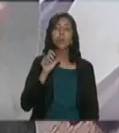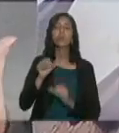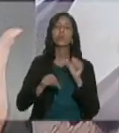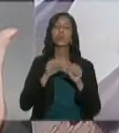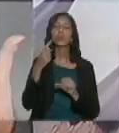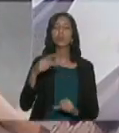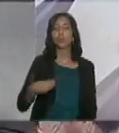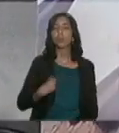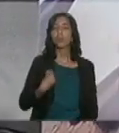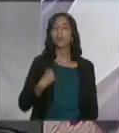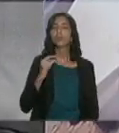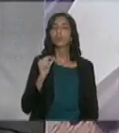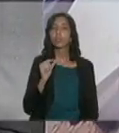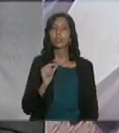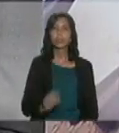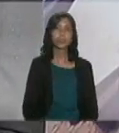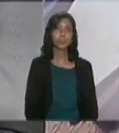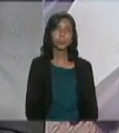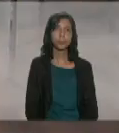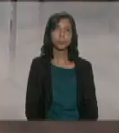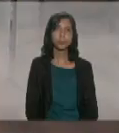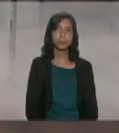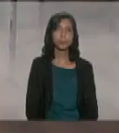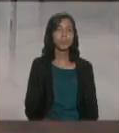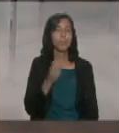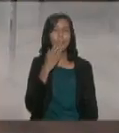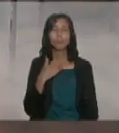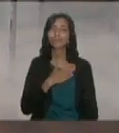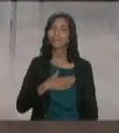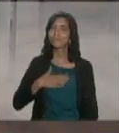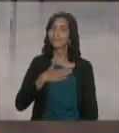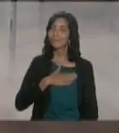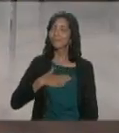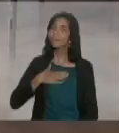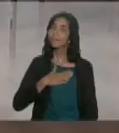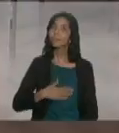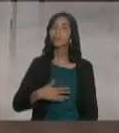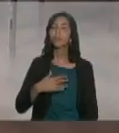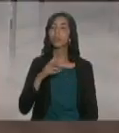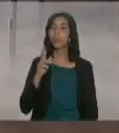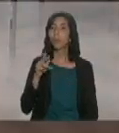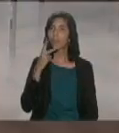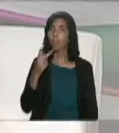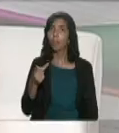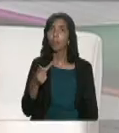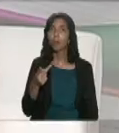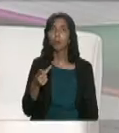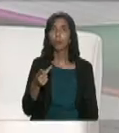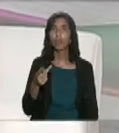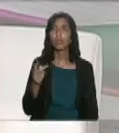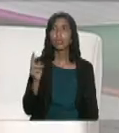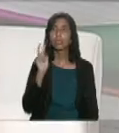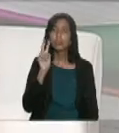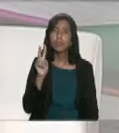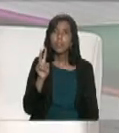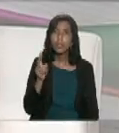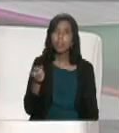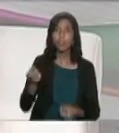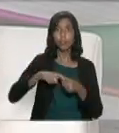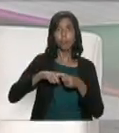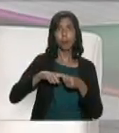que mudou na tua vida? É muito gratificante, né? Como ela falou, o retorno é muito